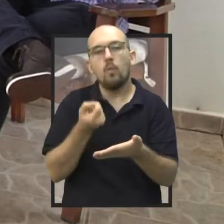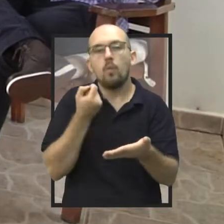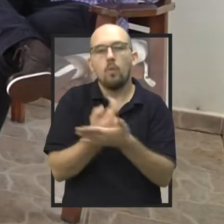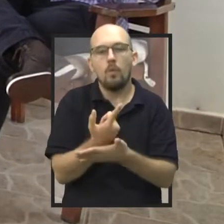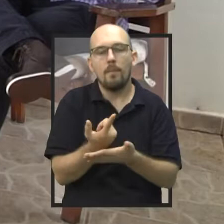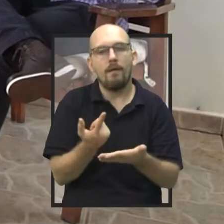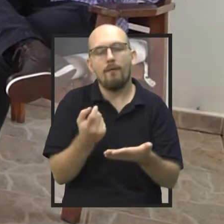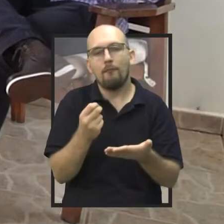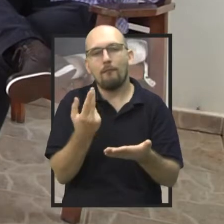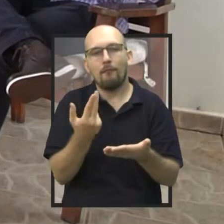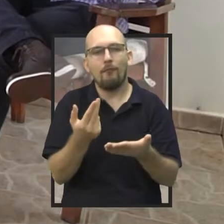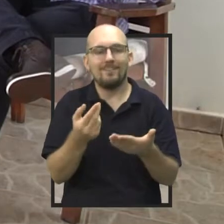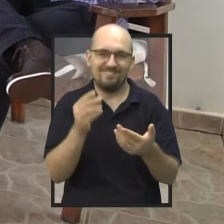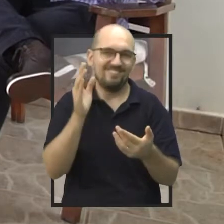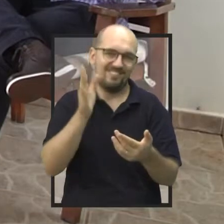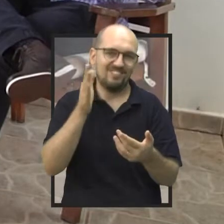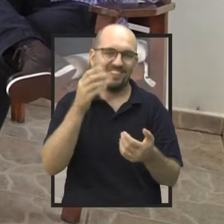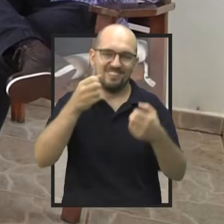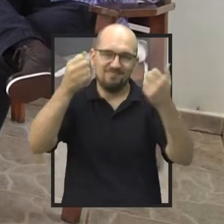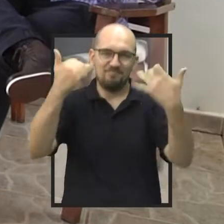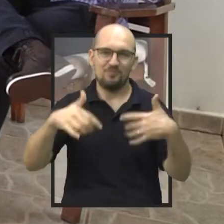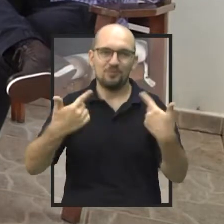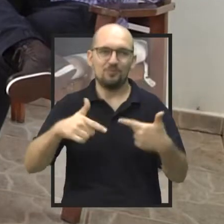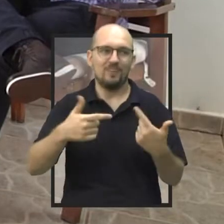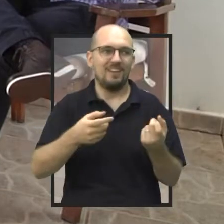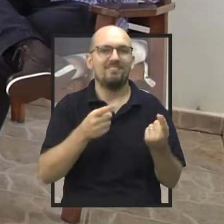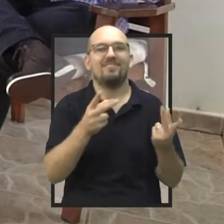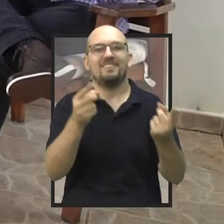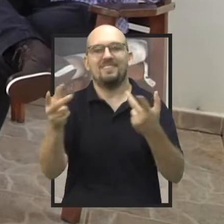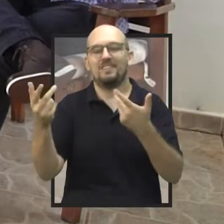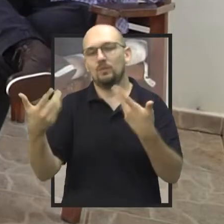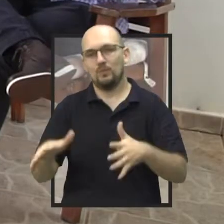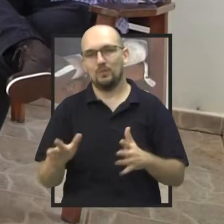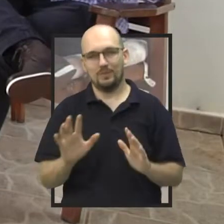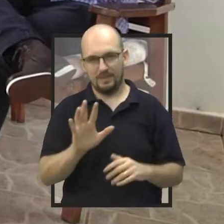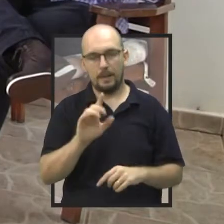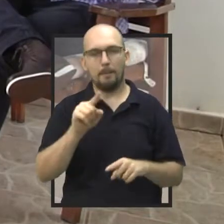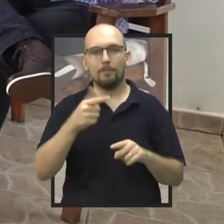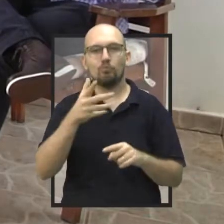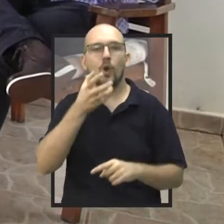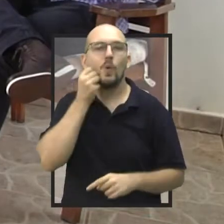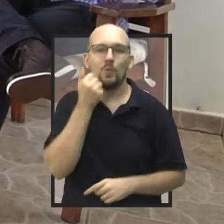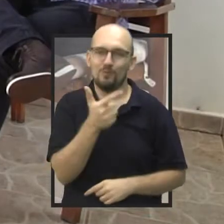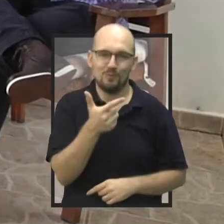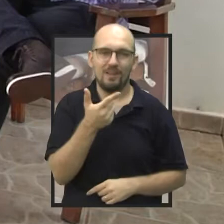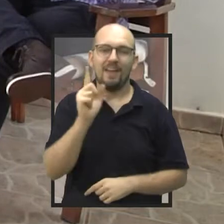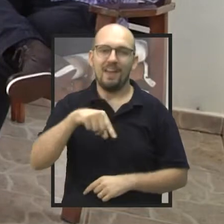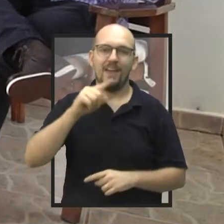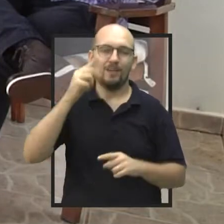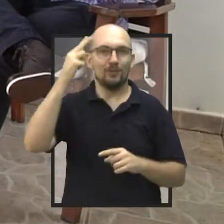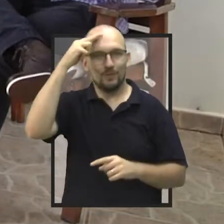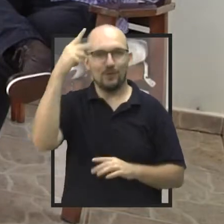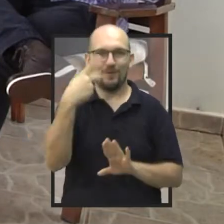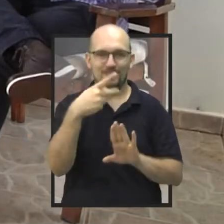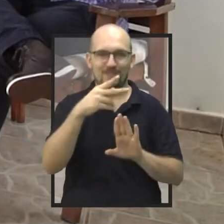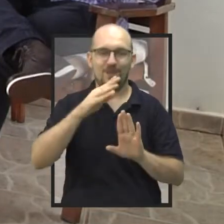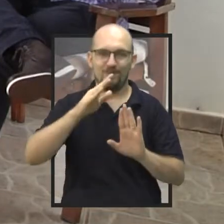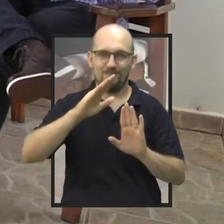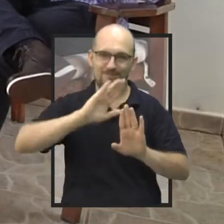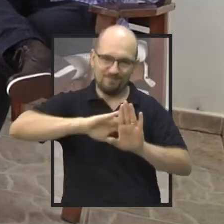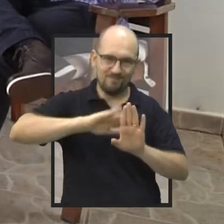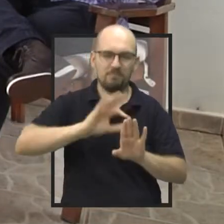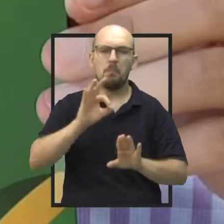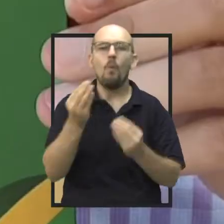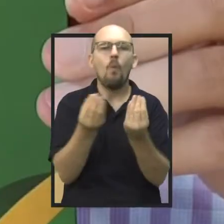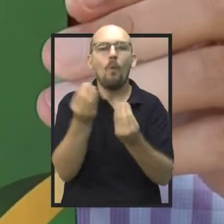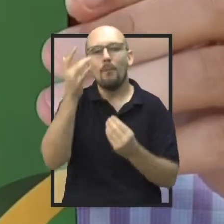esse livro, né? A gente sabe que não tem nenhum fim comercial, sem fins lucrativos, é um ideal do senhor mesmo. Como é que a pessoa